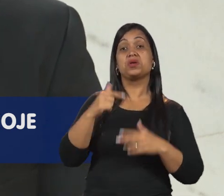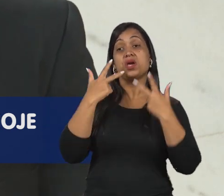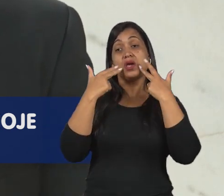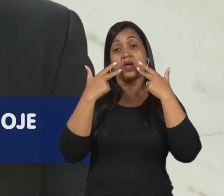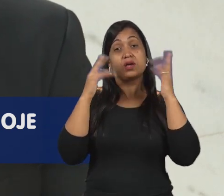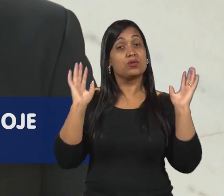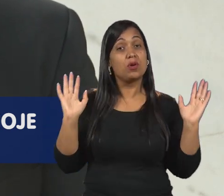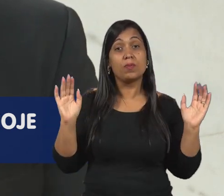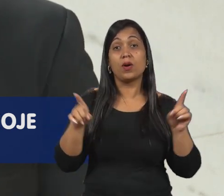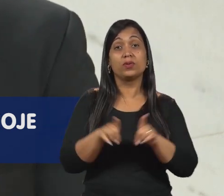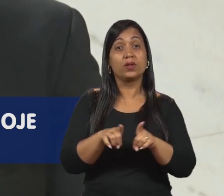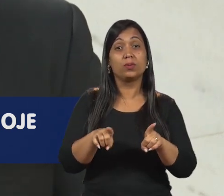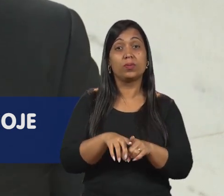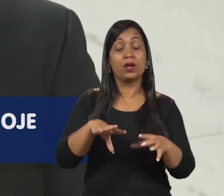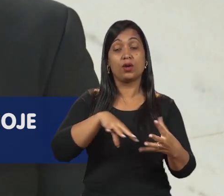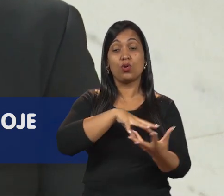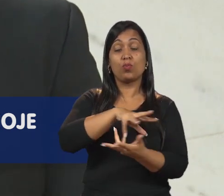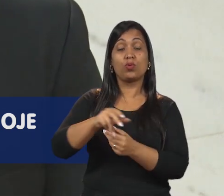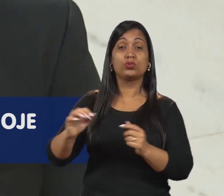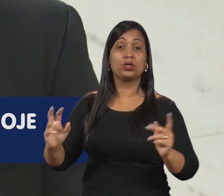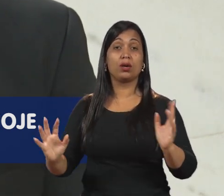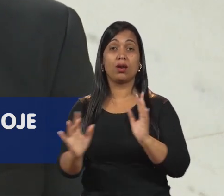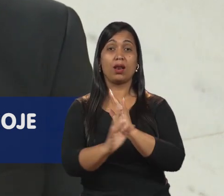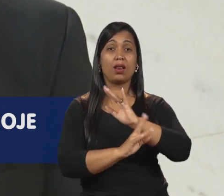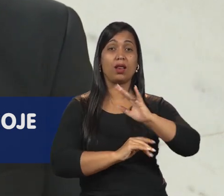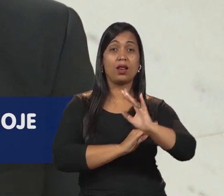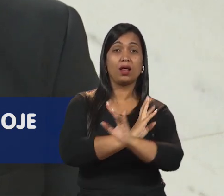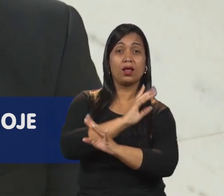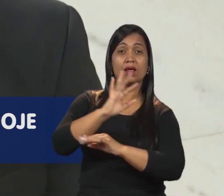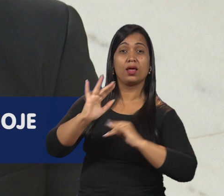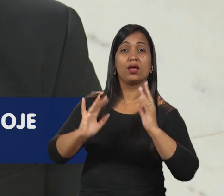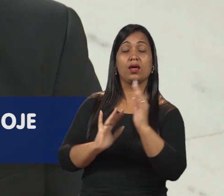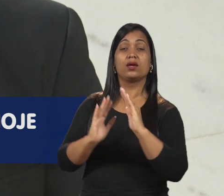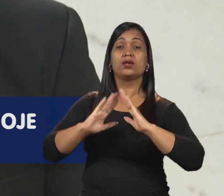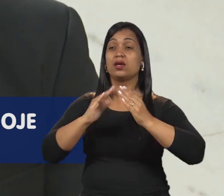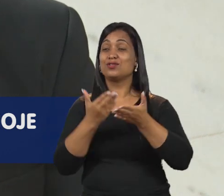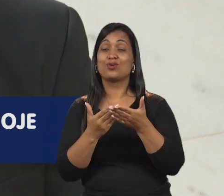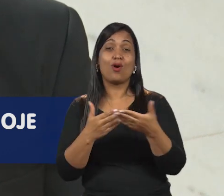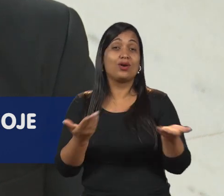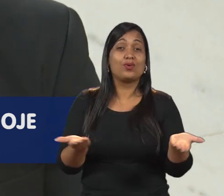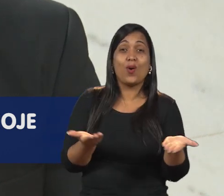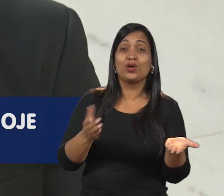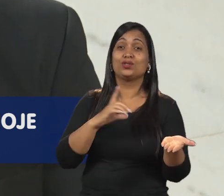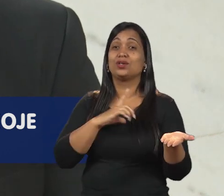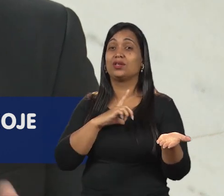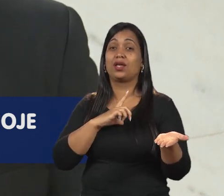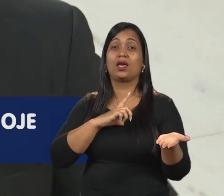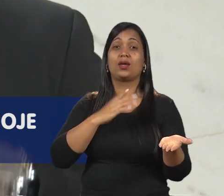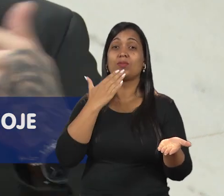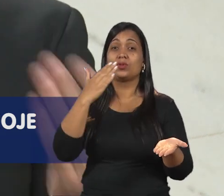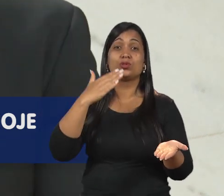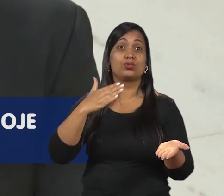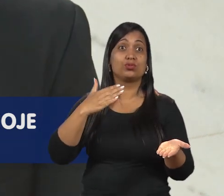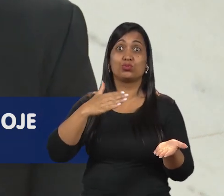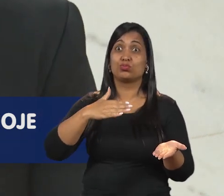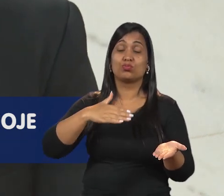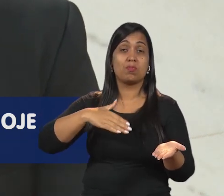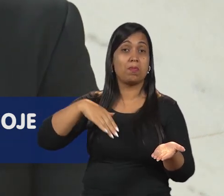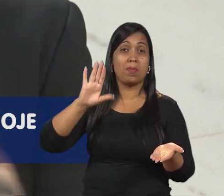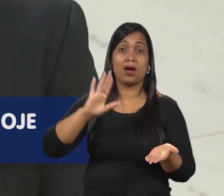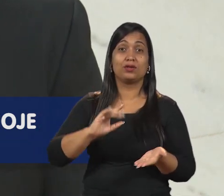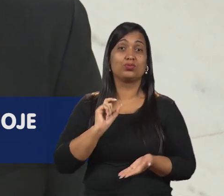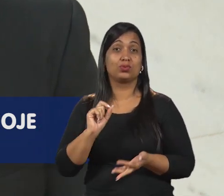passar despercebido num mundo que gira e as escolas, infelizmente, hoje têm demandas até maiores do